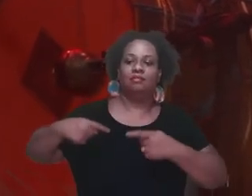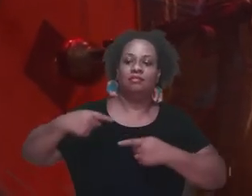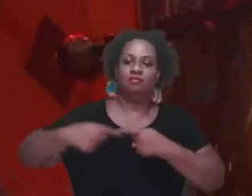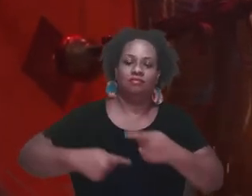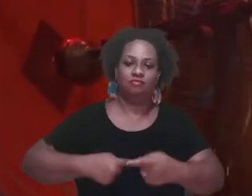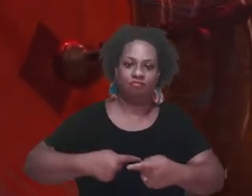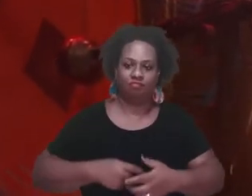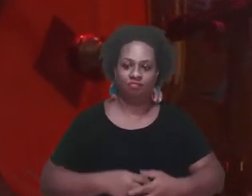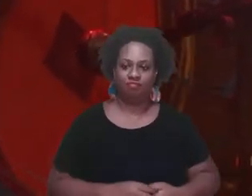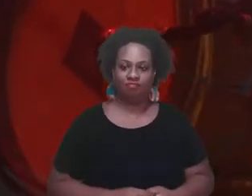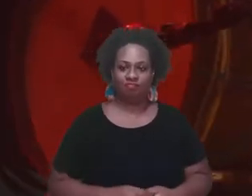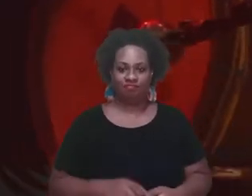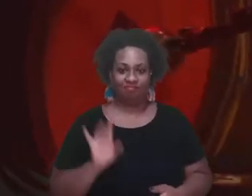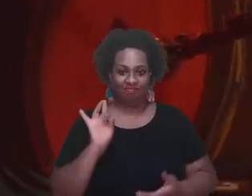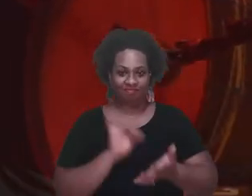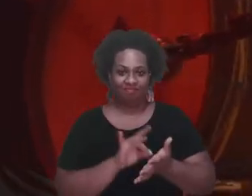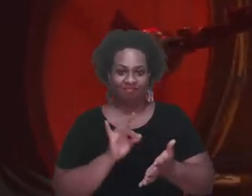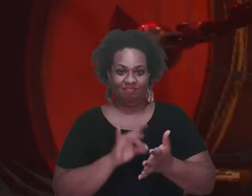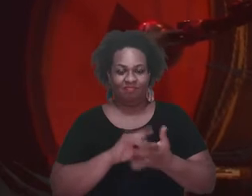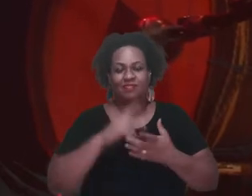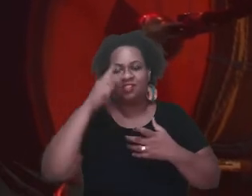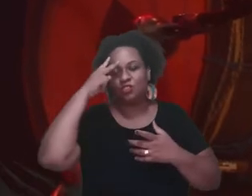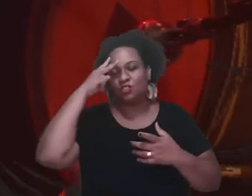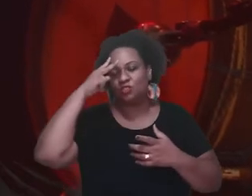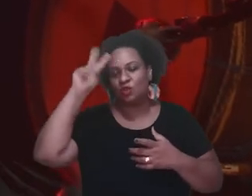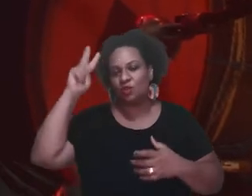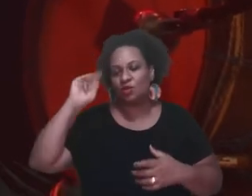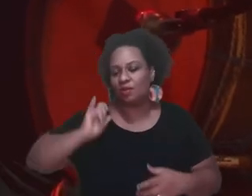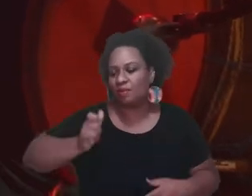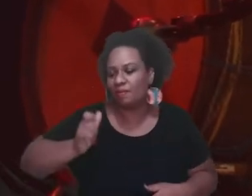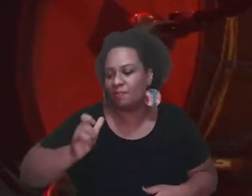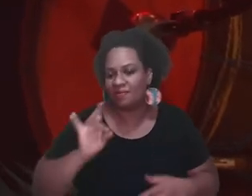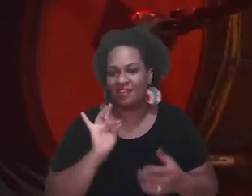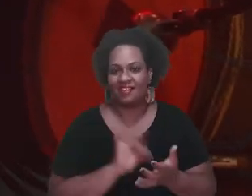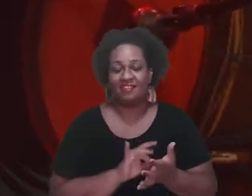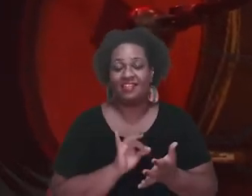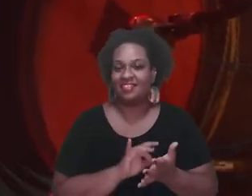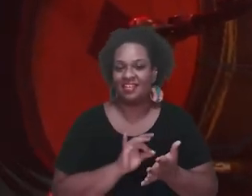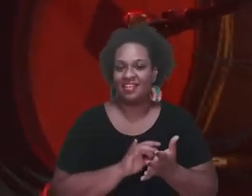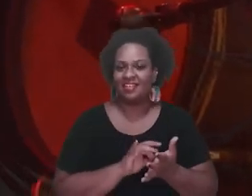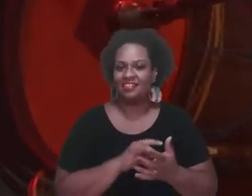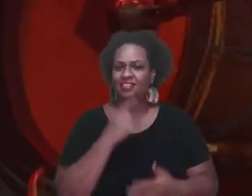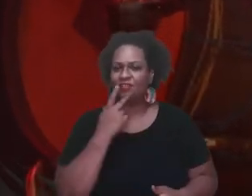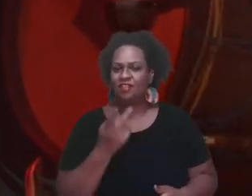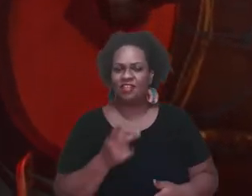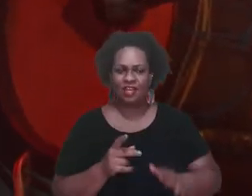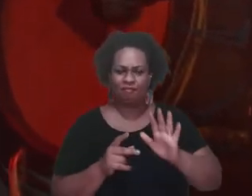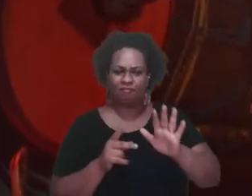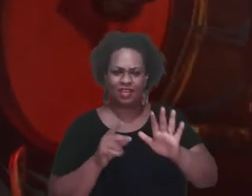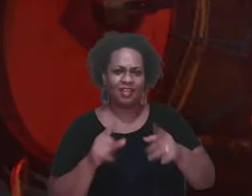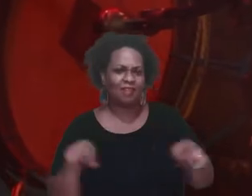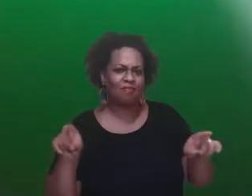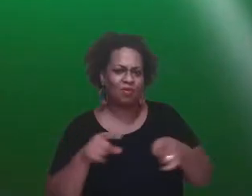é que isso fica então eu tenho que dizer que é verdade toda a história contada É verídica eu tô disse assim pera aí